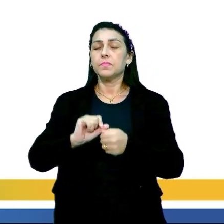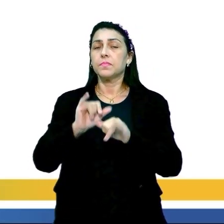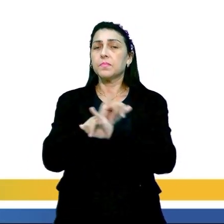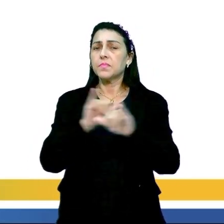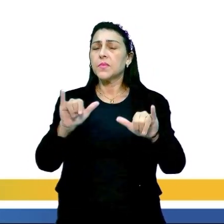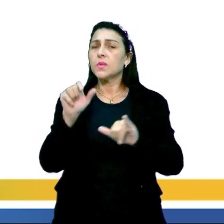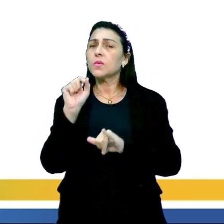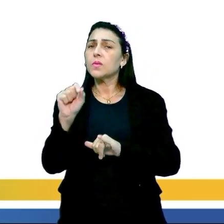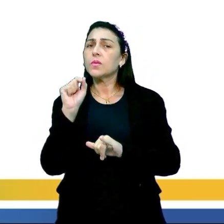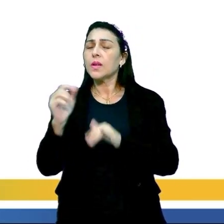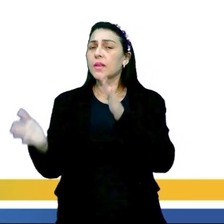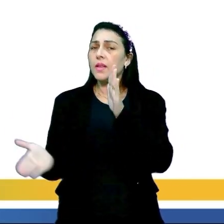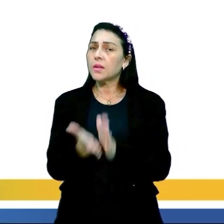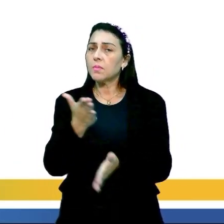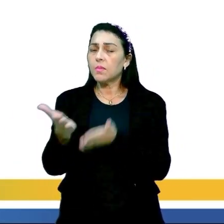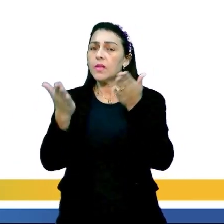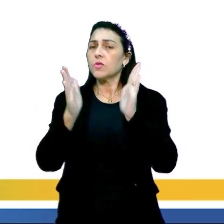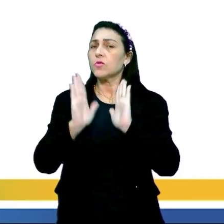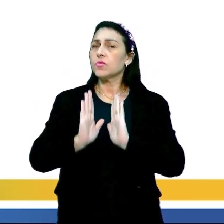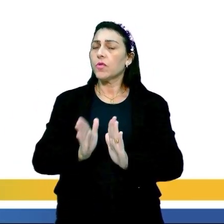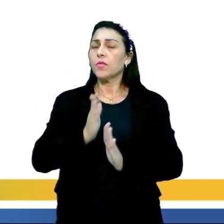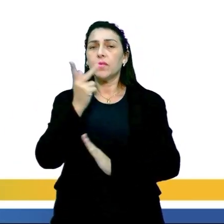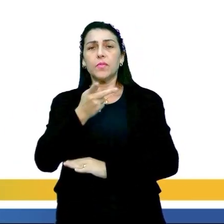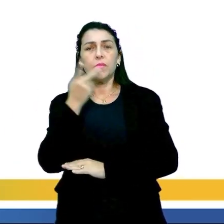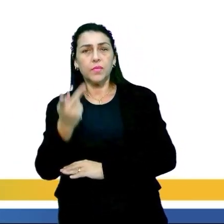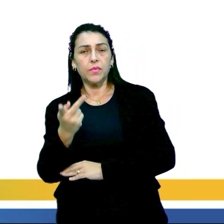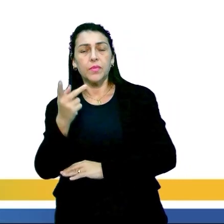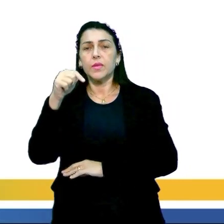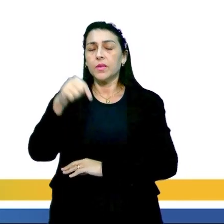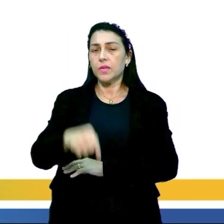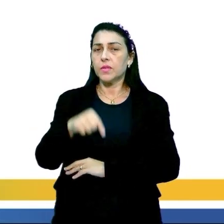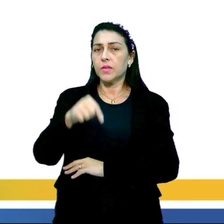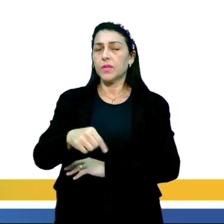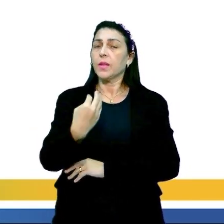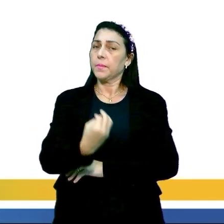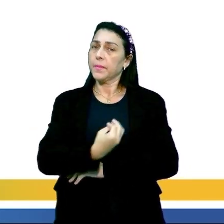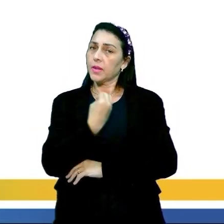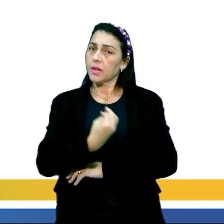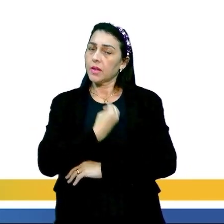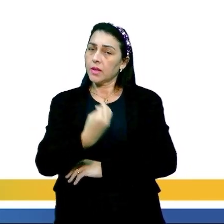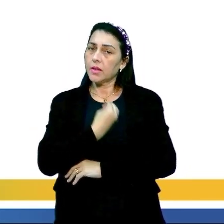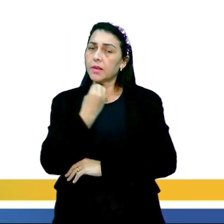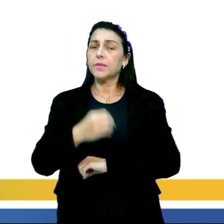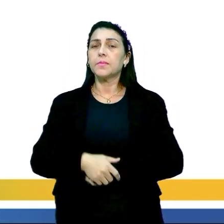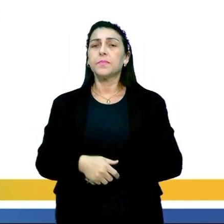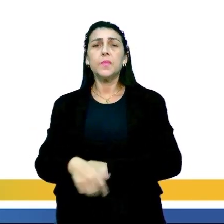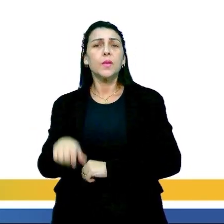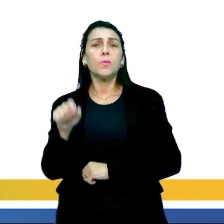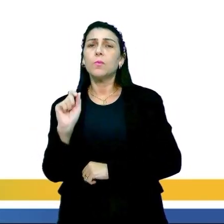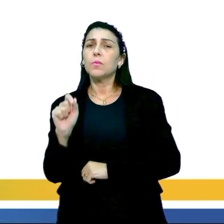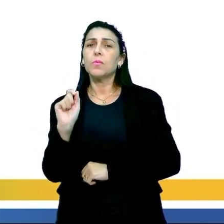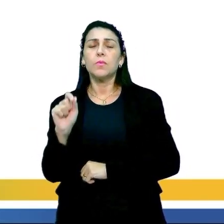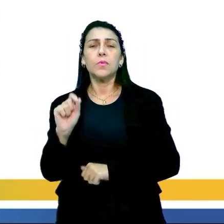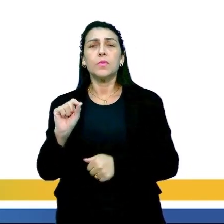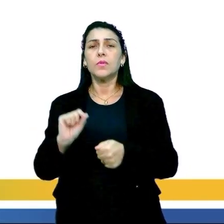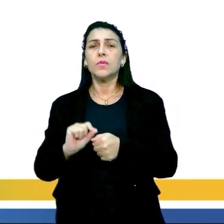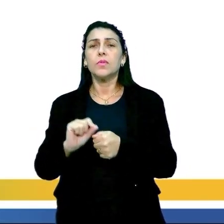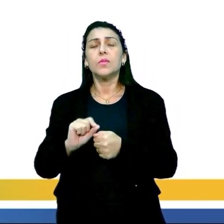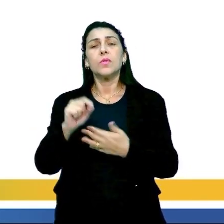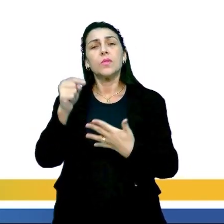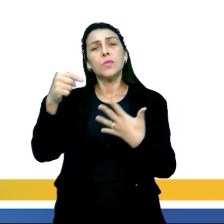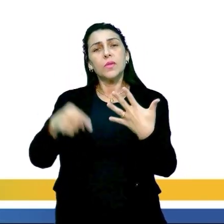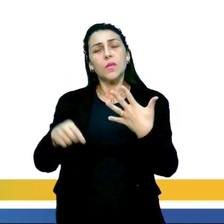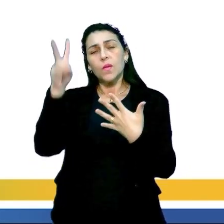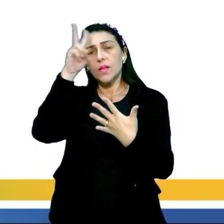propagandas de quê? Das maravilhas, como eu já falei, que aqui eram presentes. O que é que quais dessas questões aí,